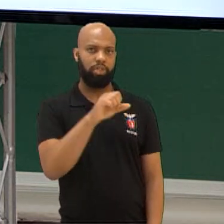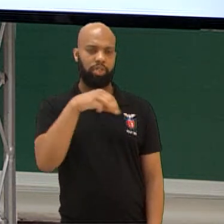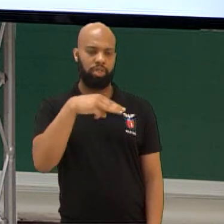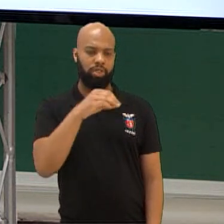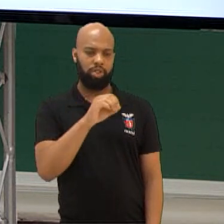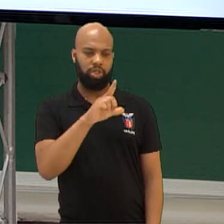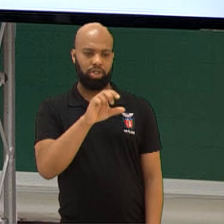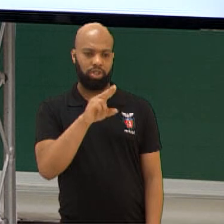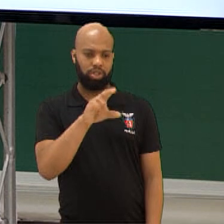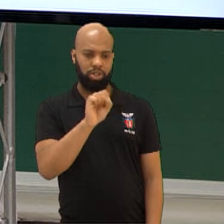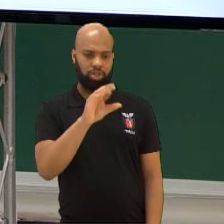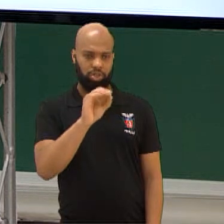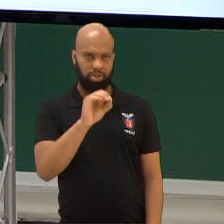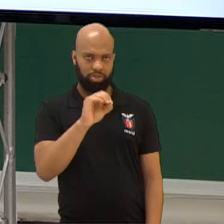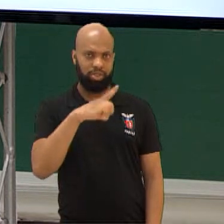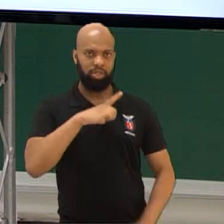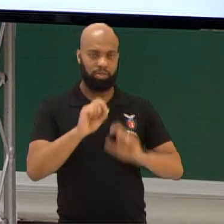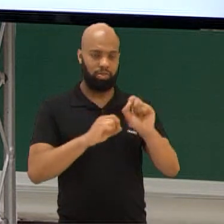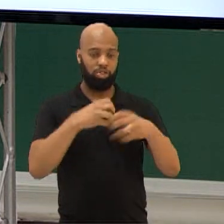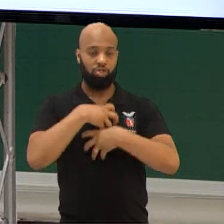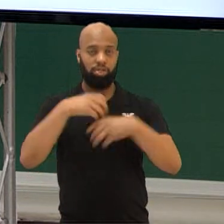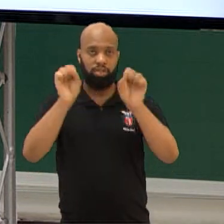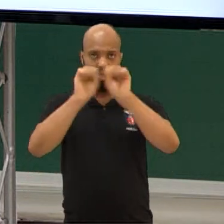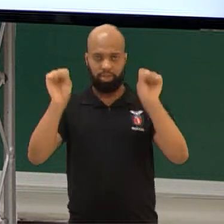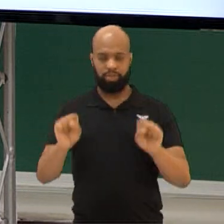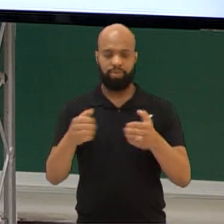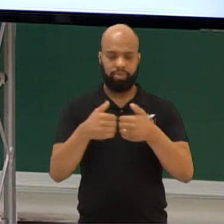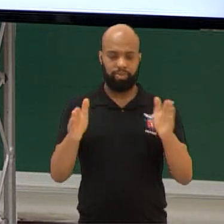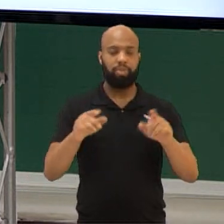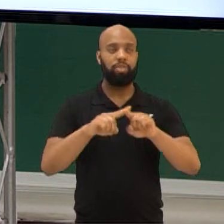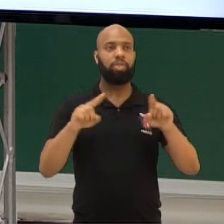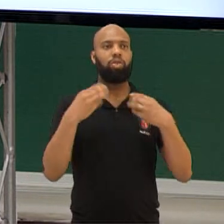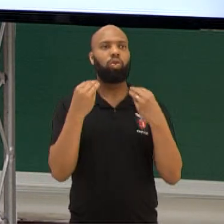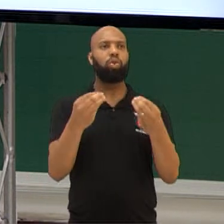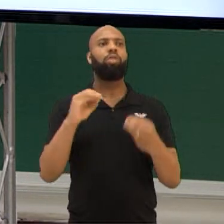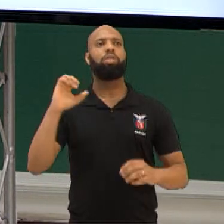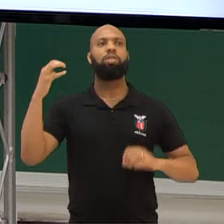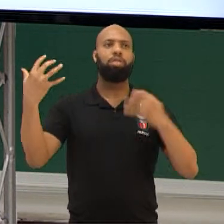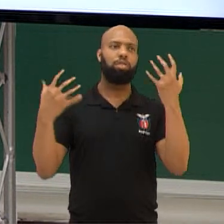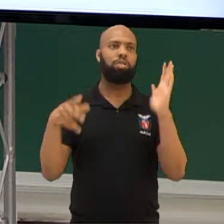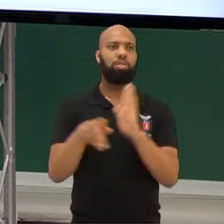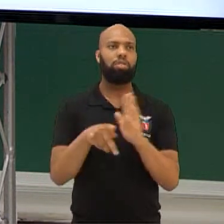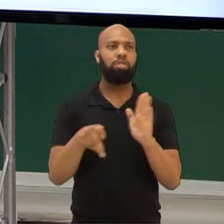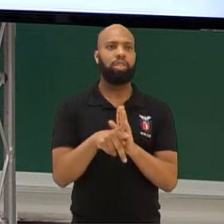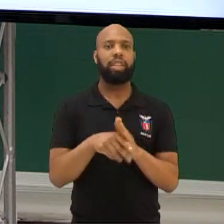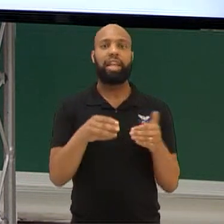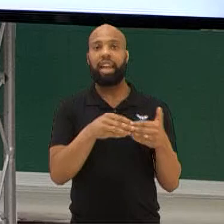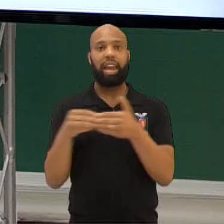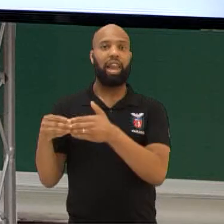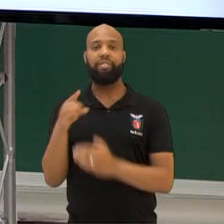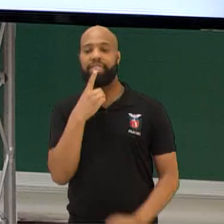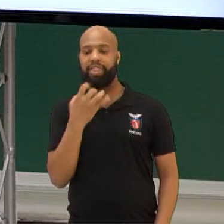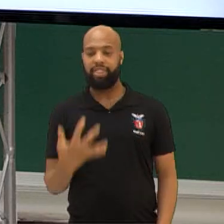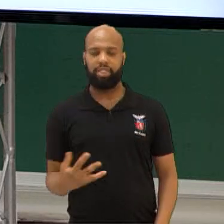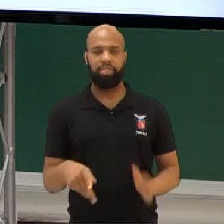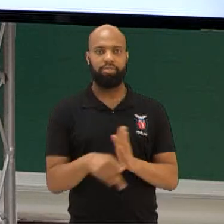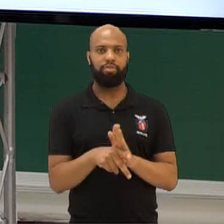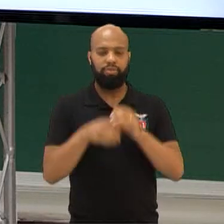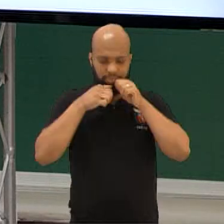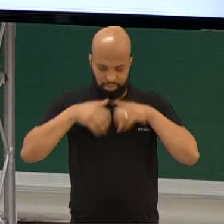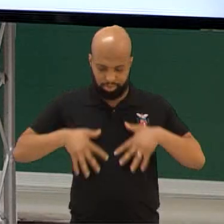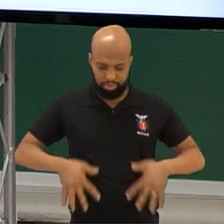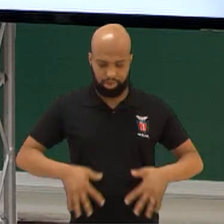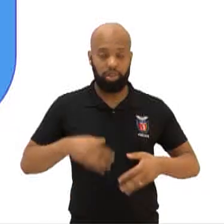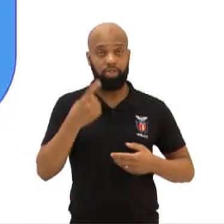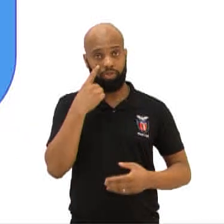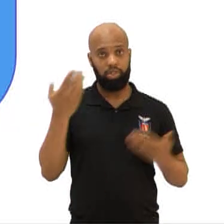aberto. Tá? Então, como que vai acontecer o transporte desse sangue no sistema circulatório? Vamos